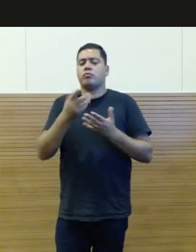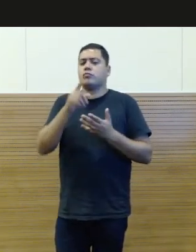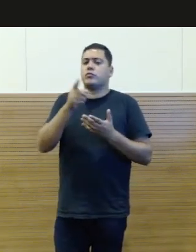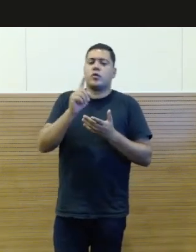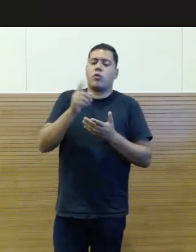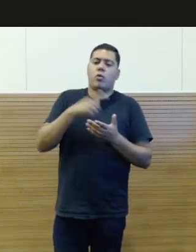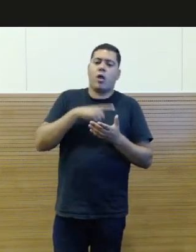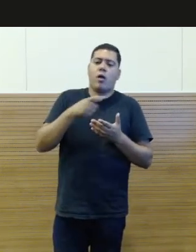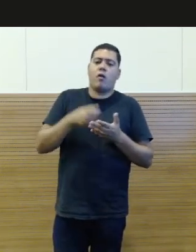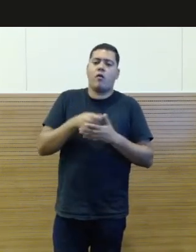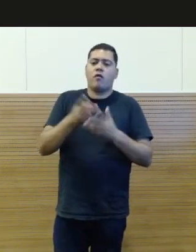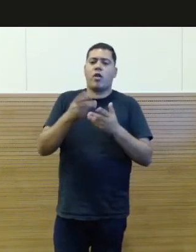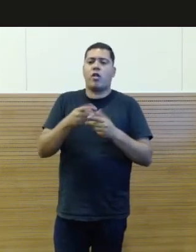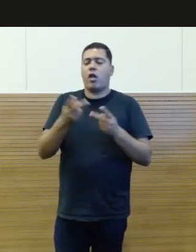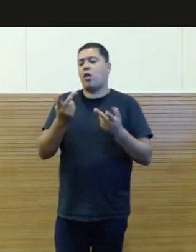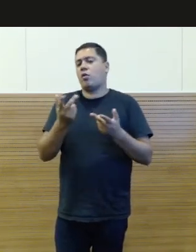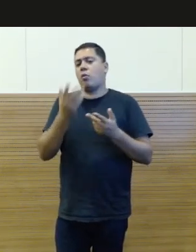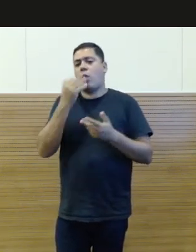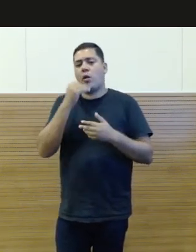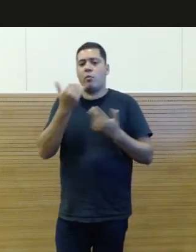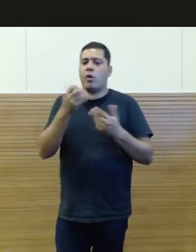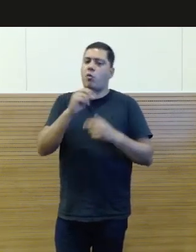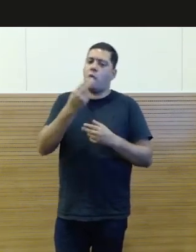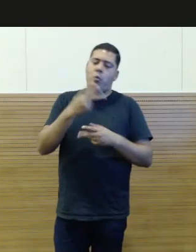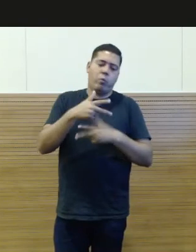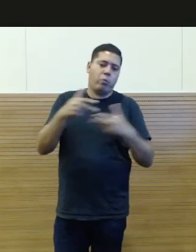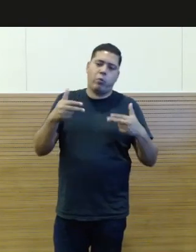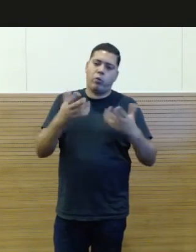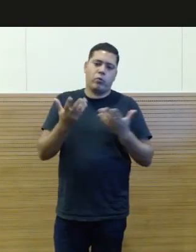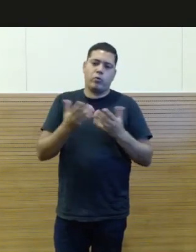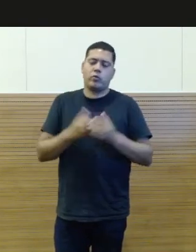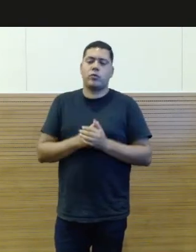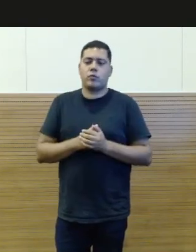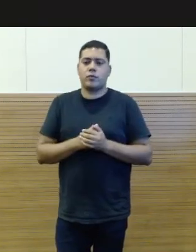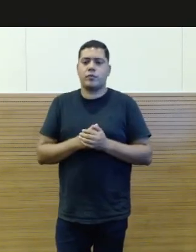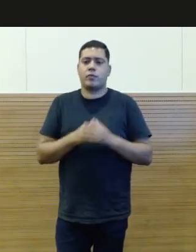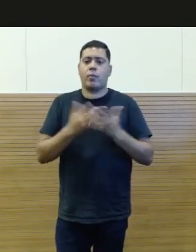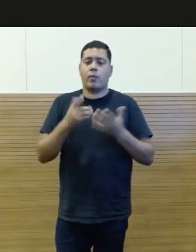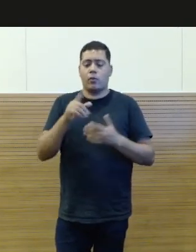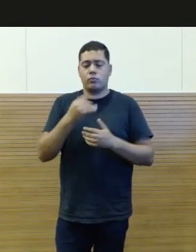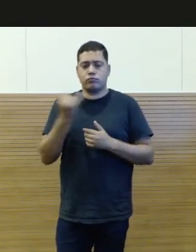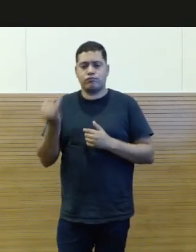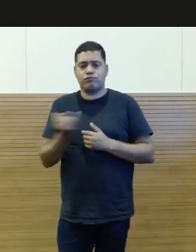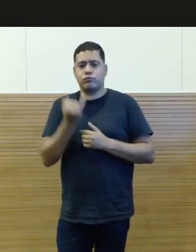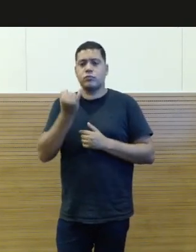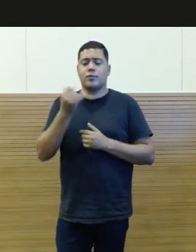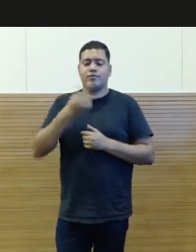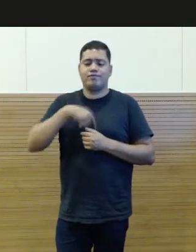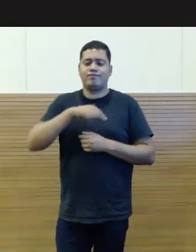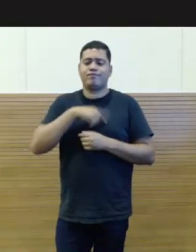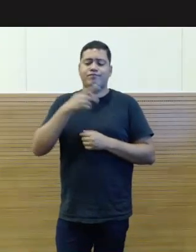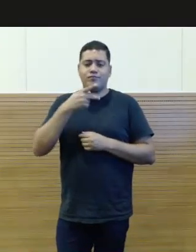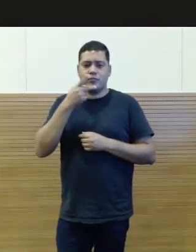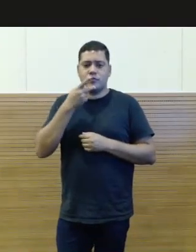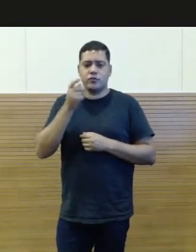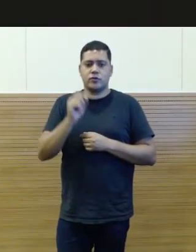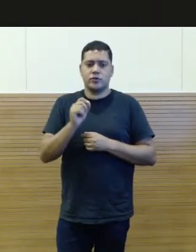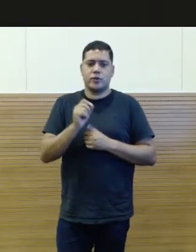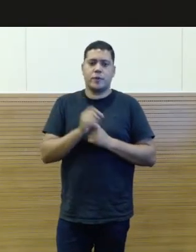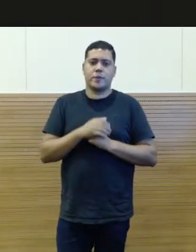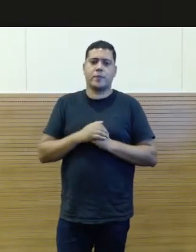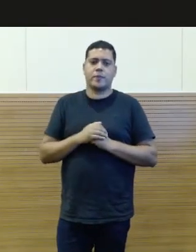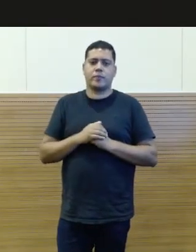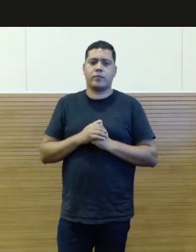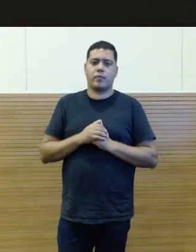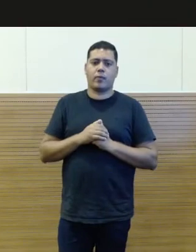um alimento nem um produto, né? Então isso muito importante a gente destacar